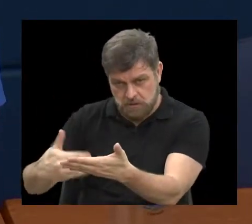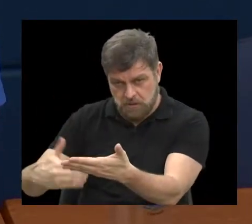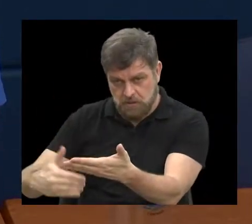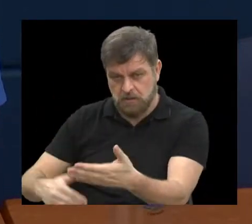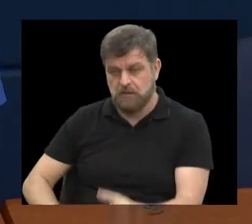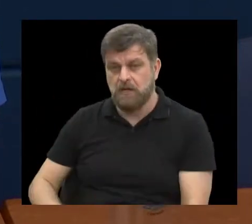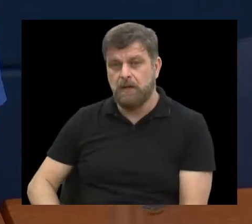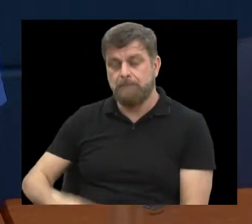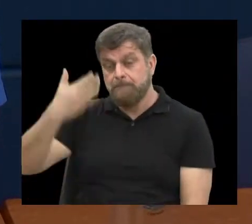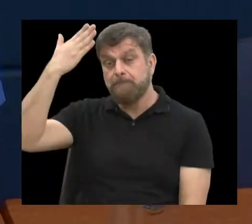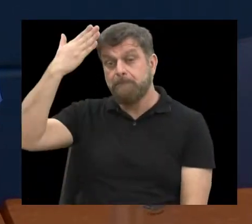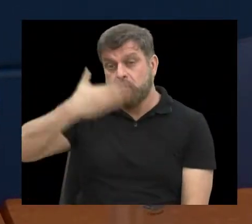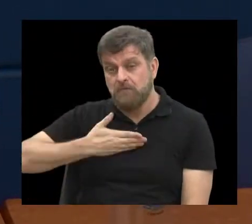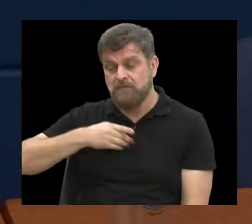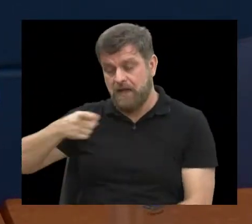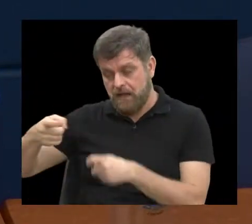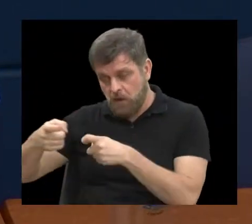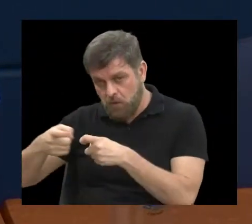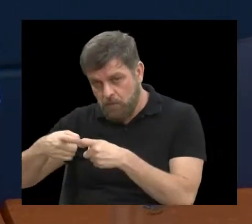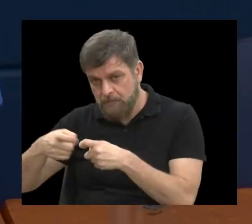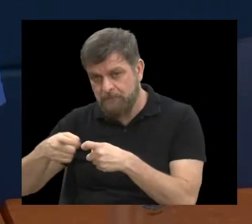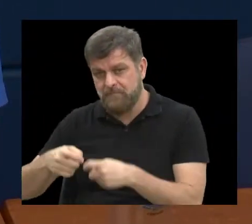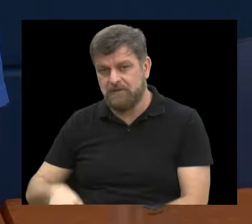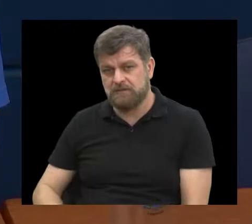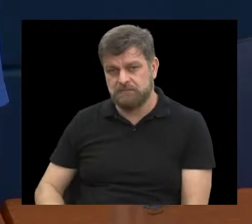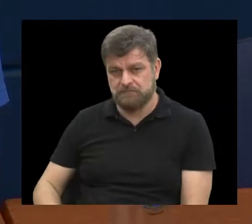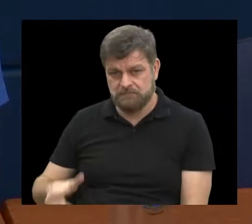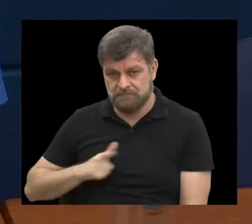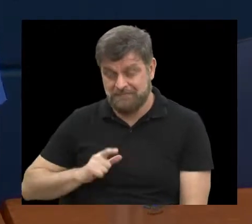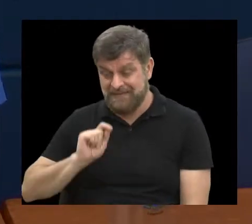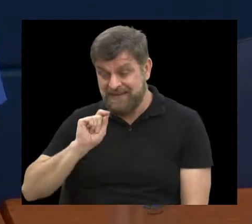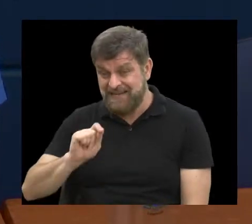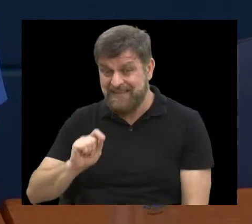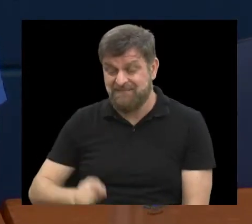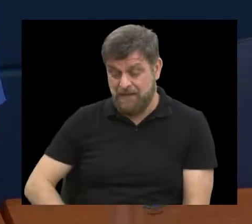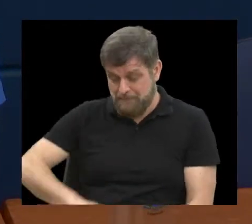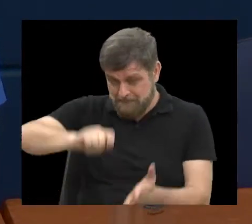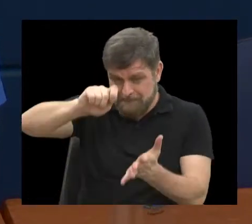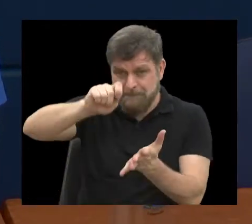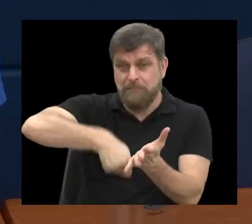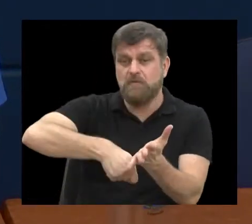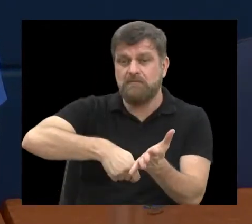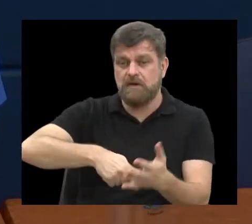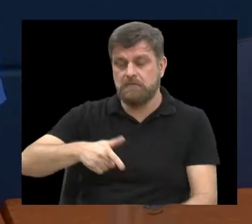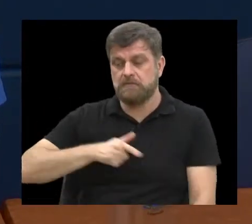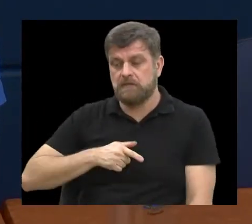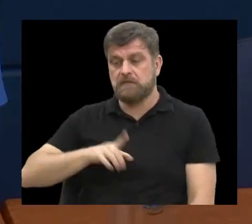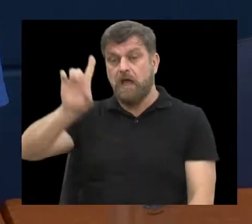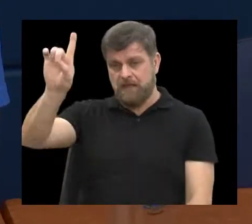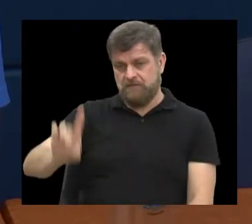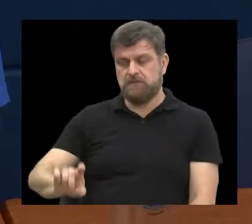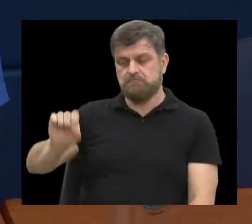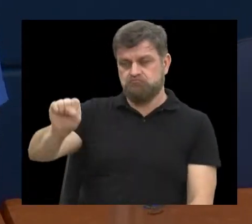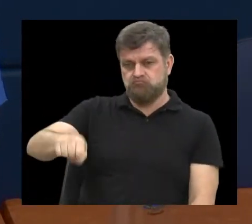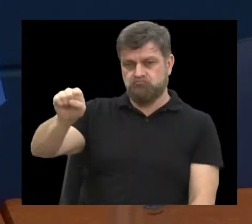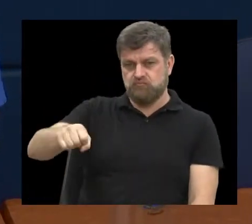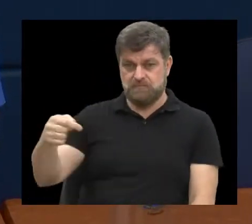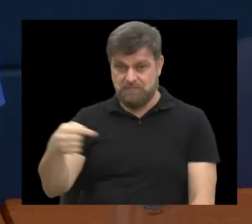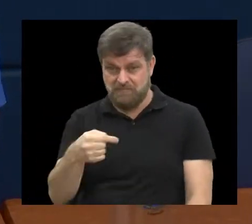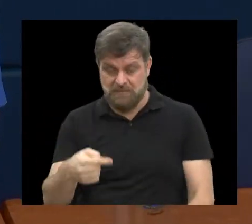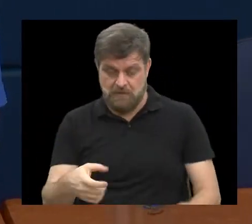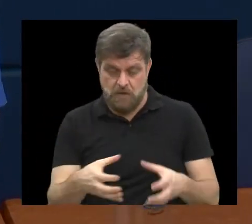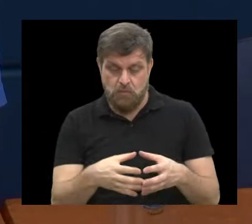exames médicos produzidos pelos médicos assistentes, mas quem vai atestar se há ou não essa deficiência é a